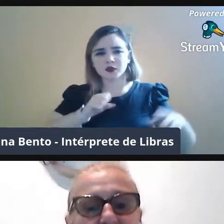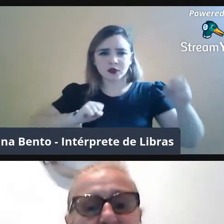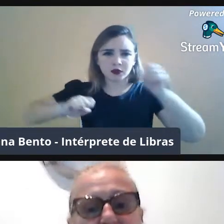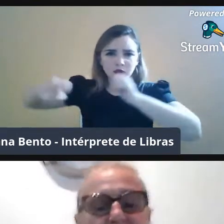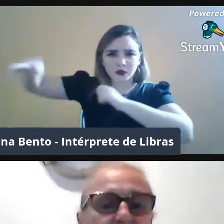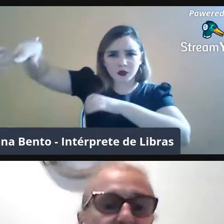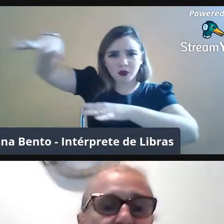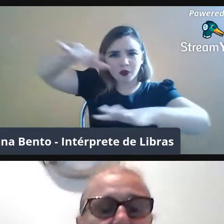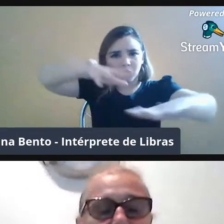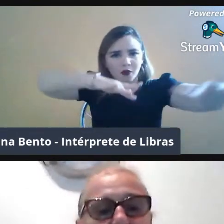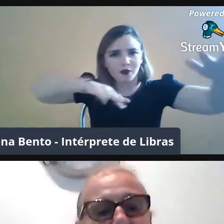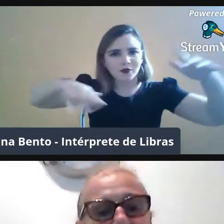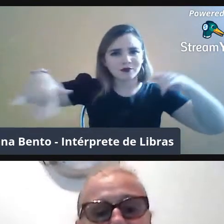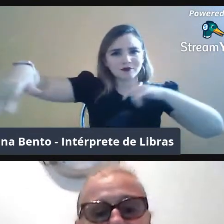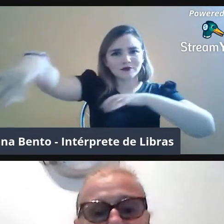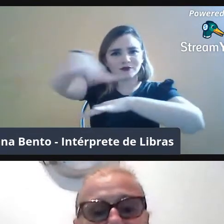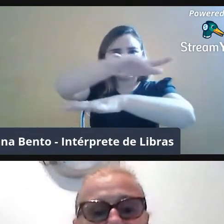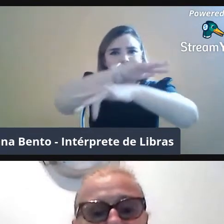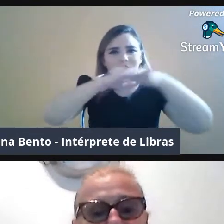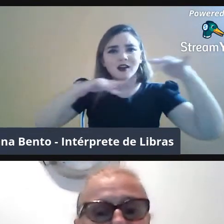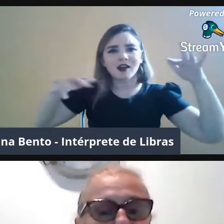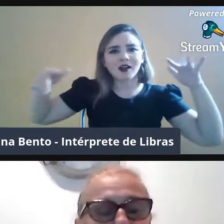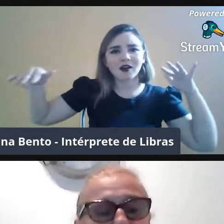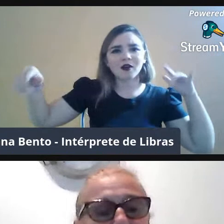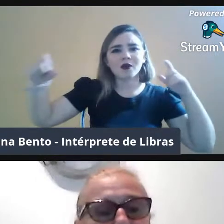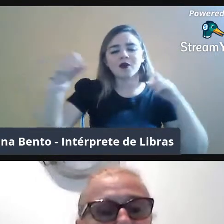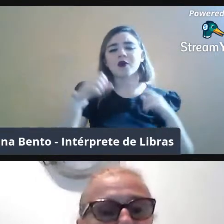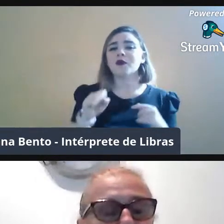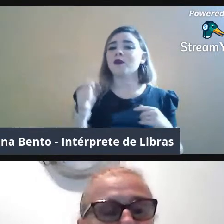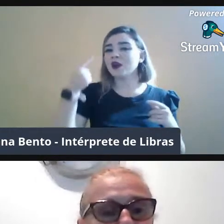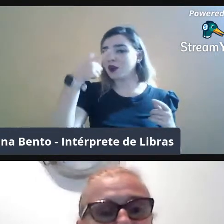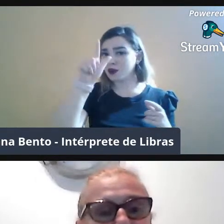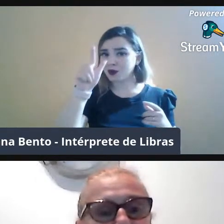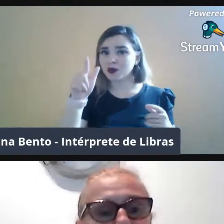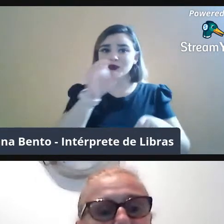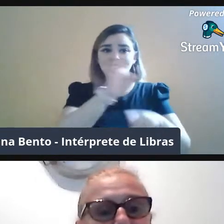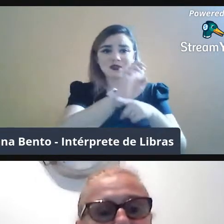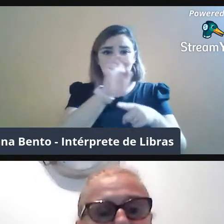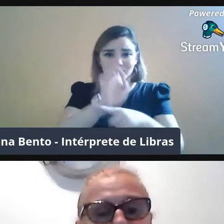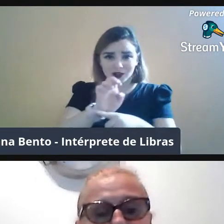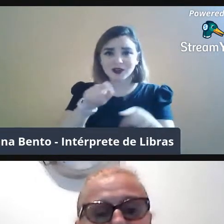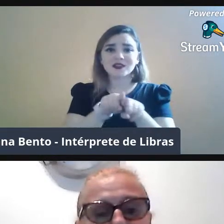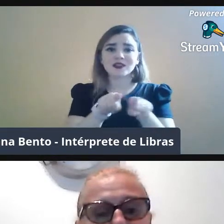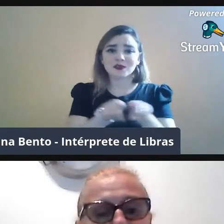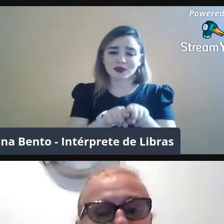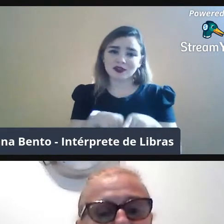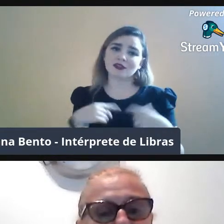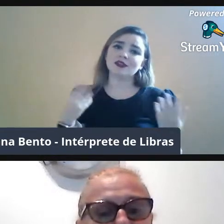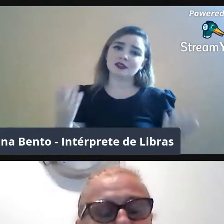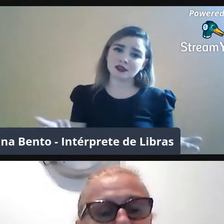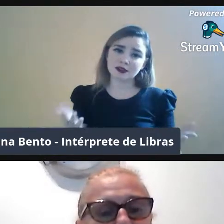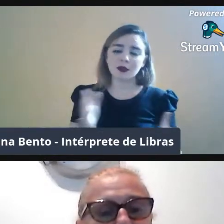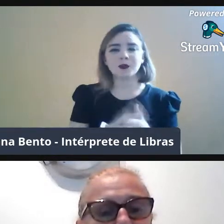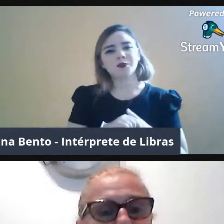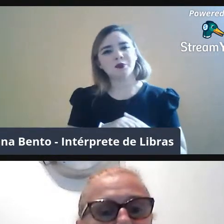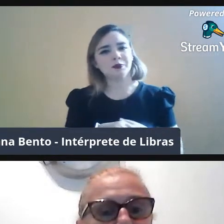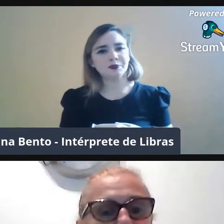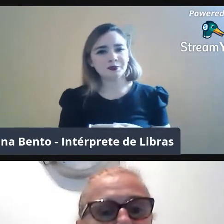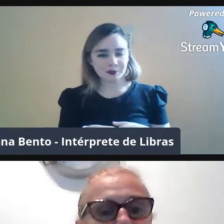dispersa para outros estados. Então, quando